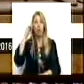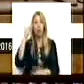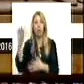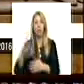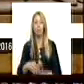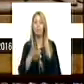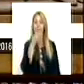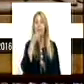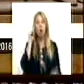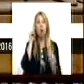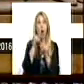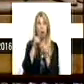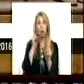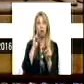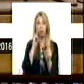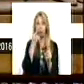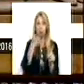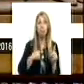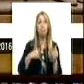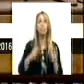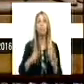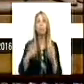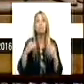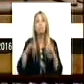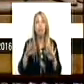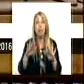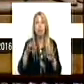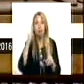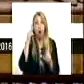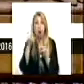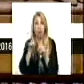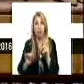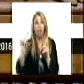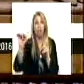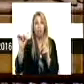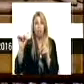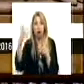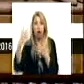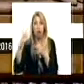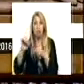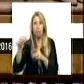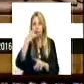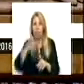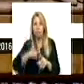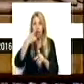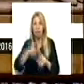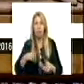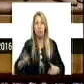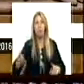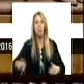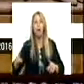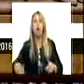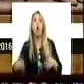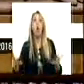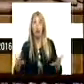das metas, mas falharam literalmente todas as metas dos seus orçamentos. Ora, não sendo pela forma, só pode